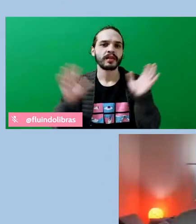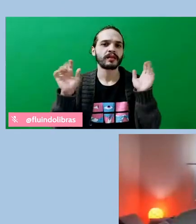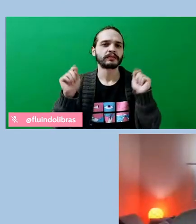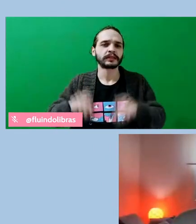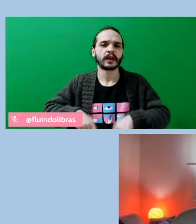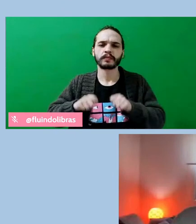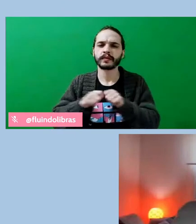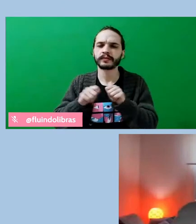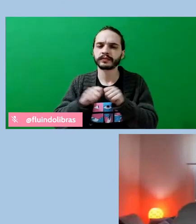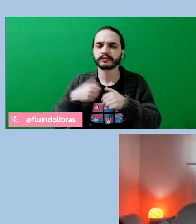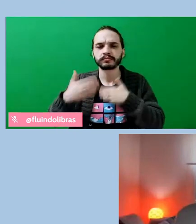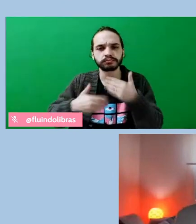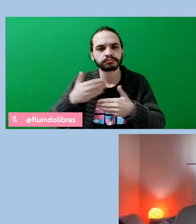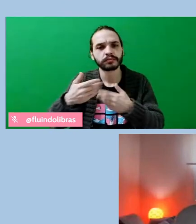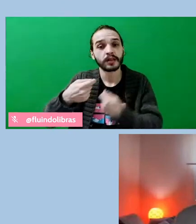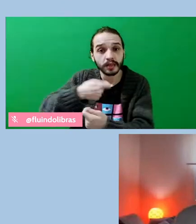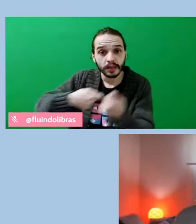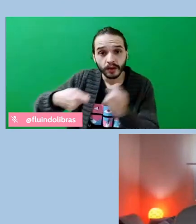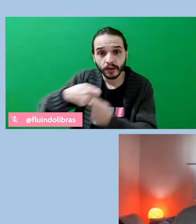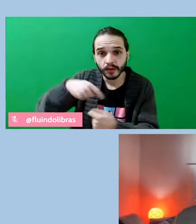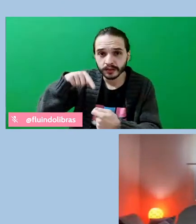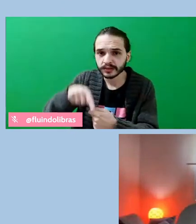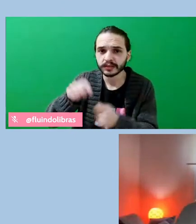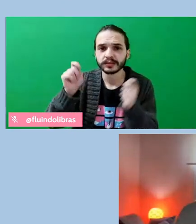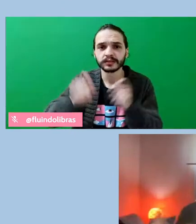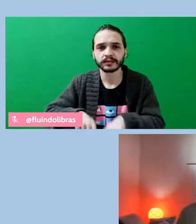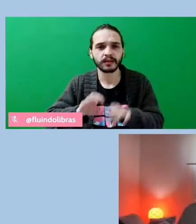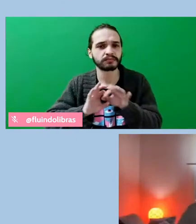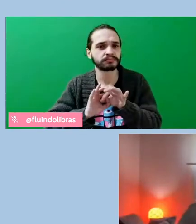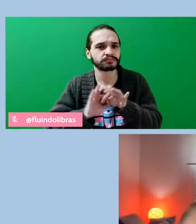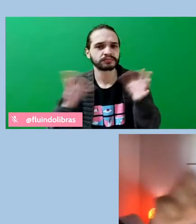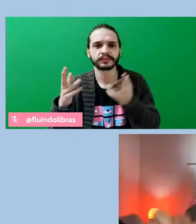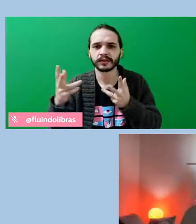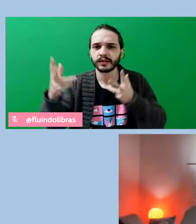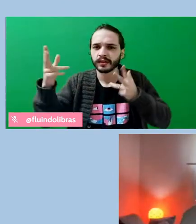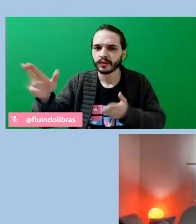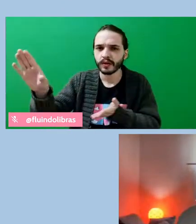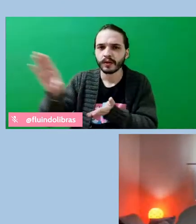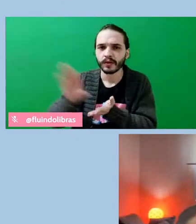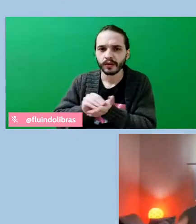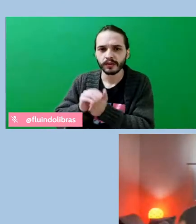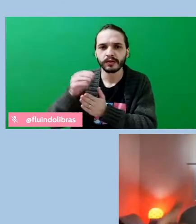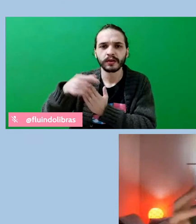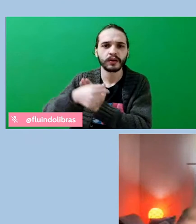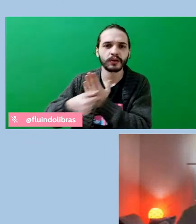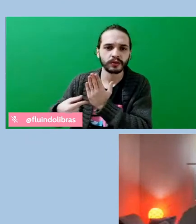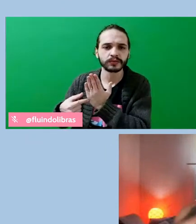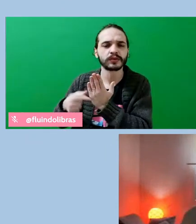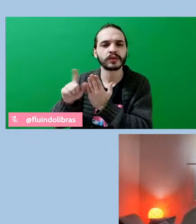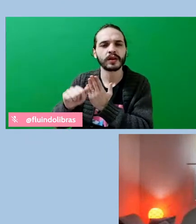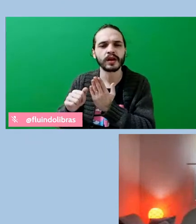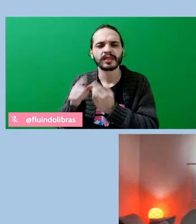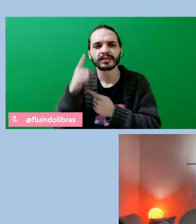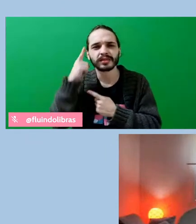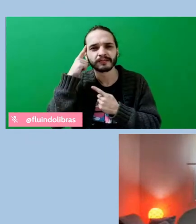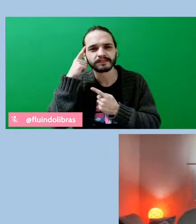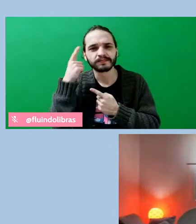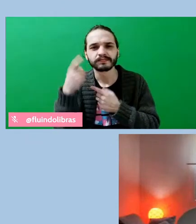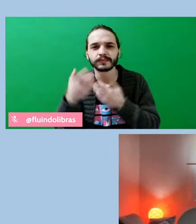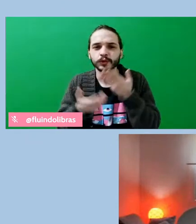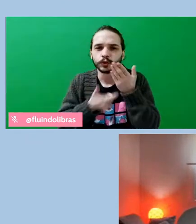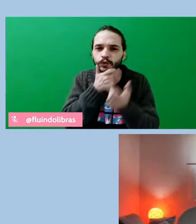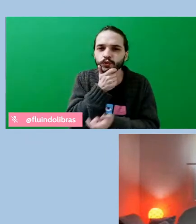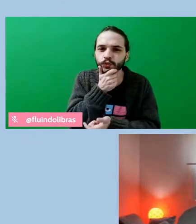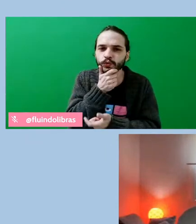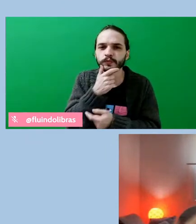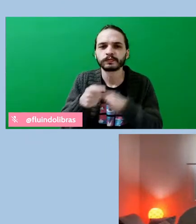deixar o negociante ter a plenitude que o Pomerá tem de dúvida, de labirinto, de reflexo, né? A gente não precisa realmente